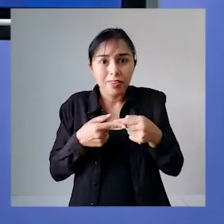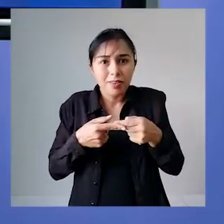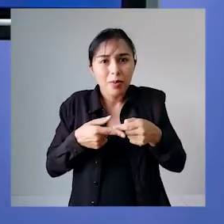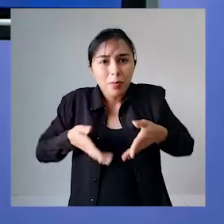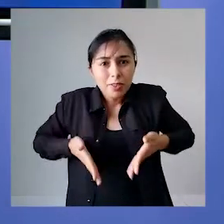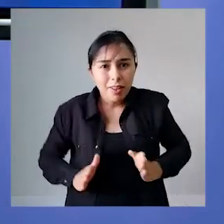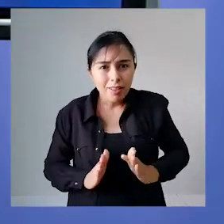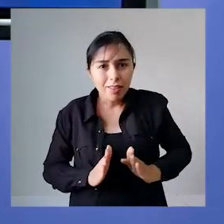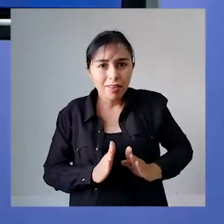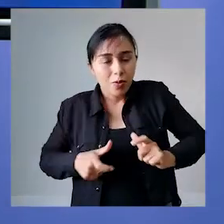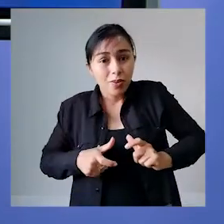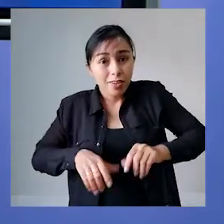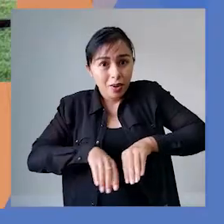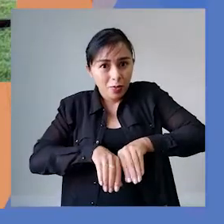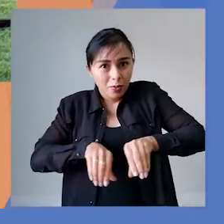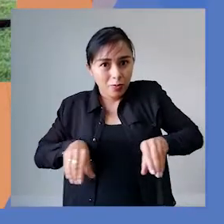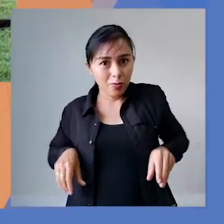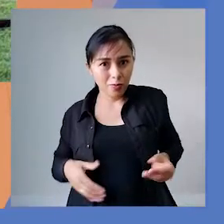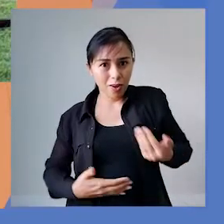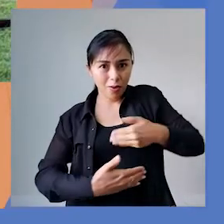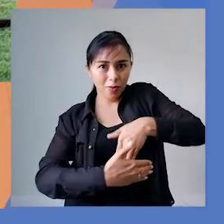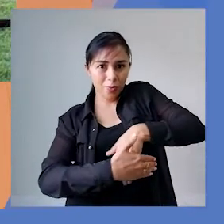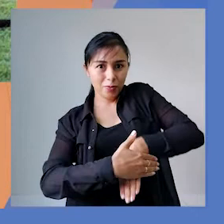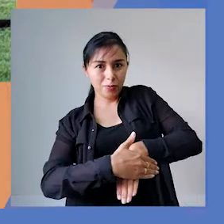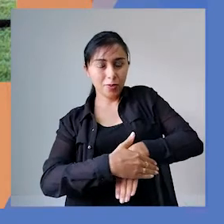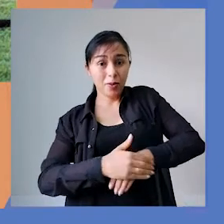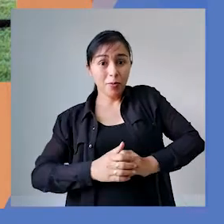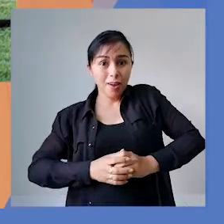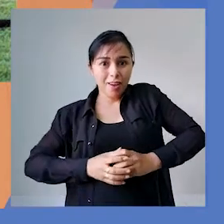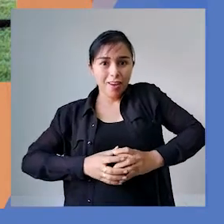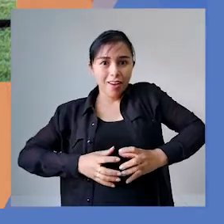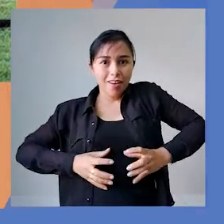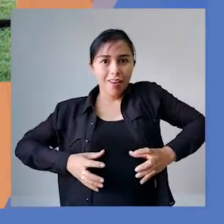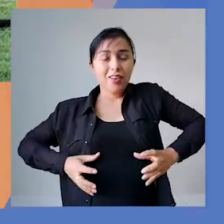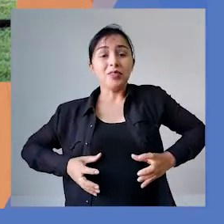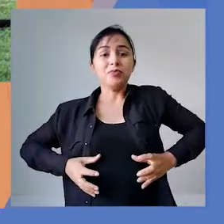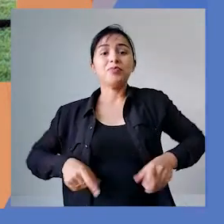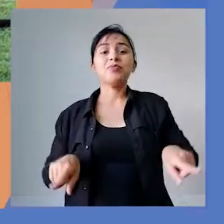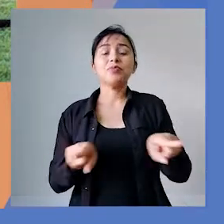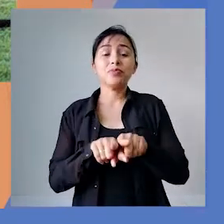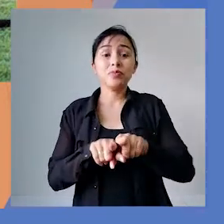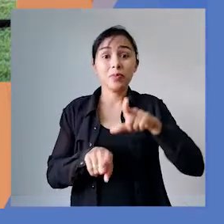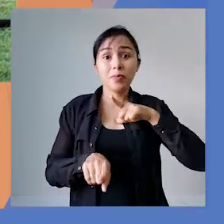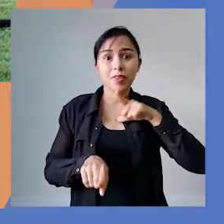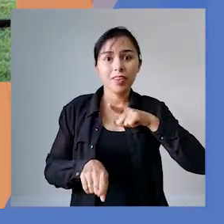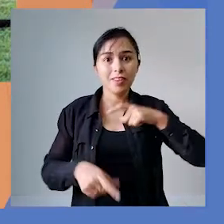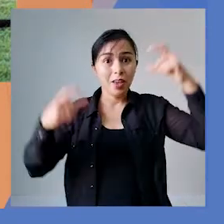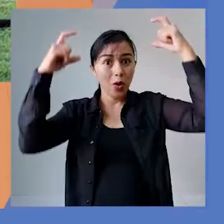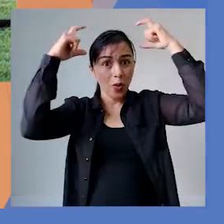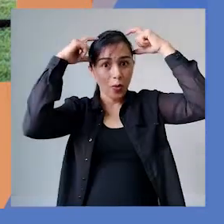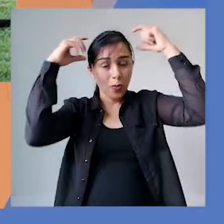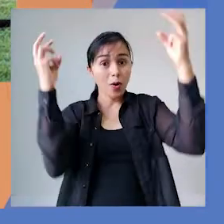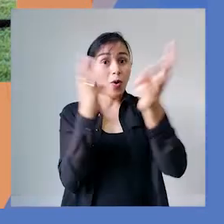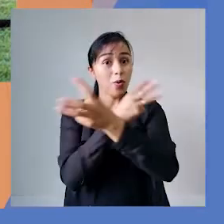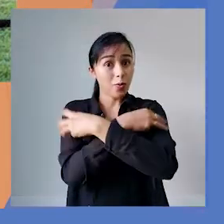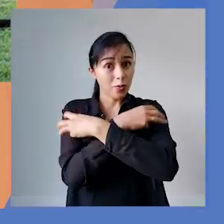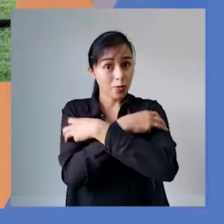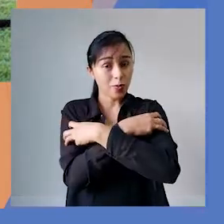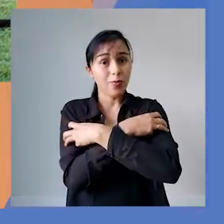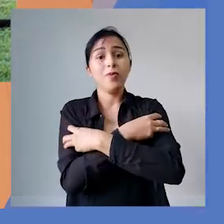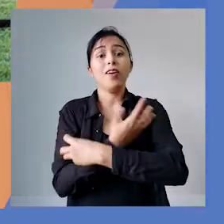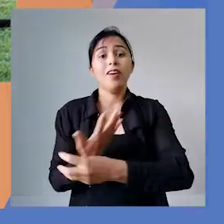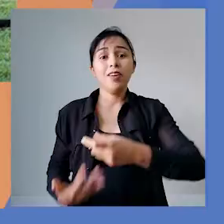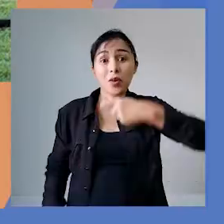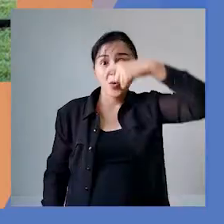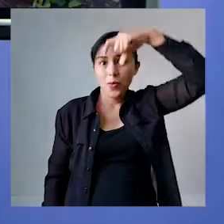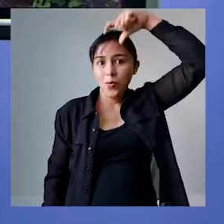se desenvolver, que seria essa bolsa. Além dos cangurus, nós temos os coalas, os gambás, daqui da América do Sul, e os lobos